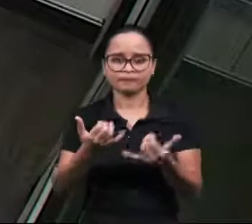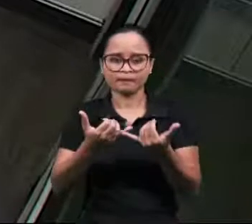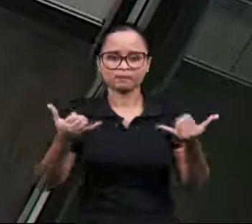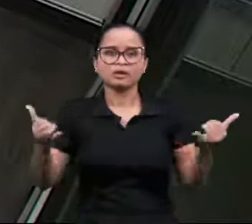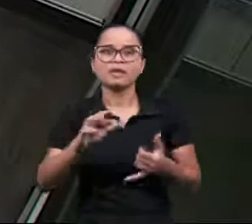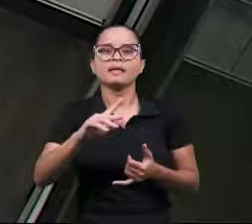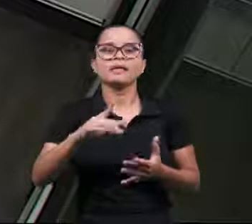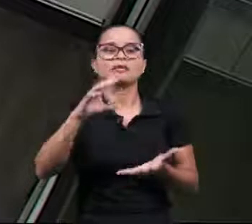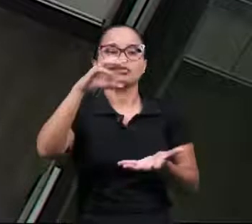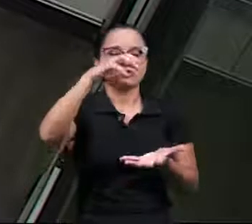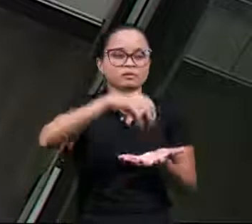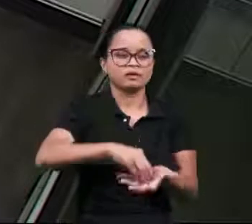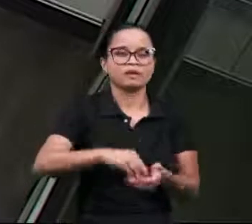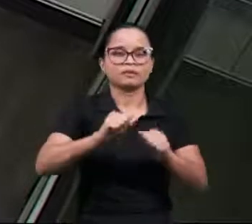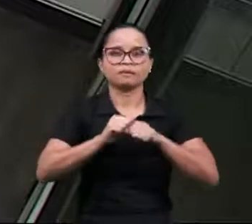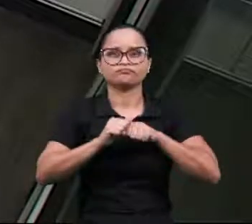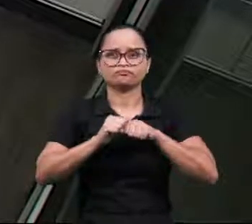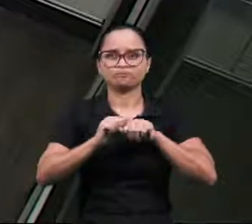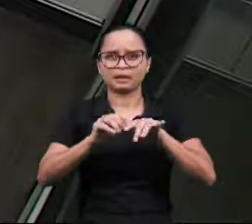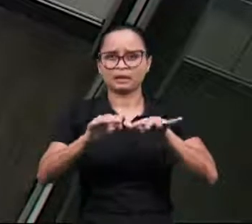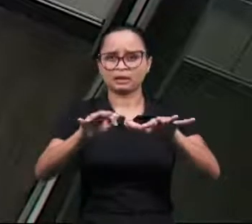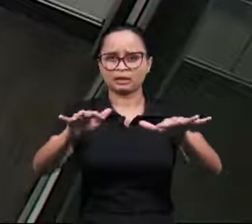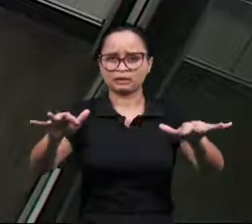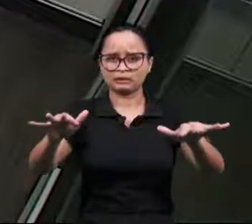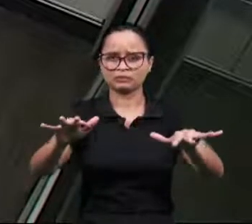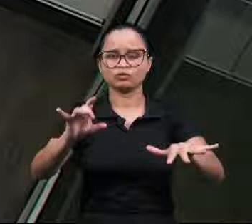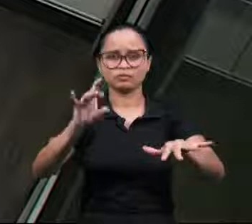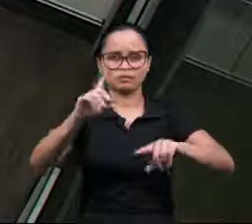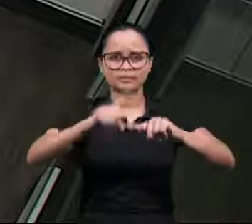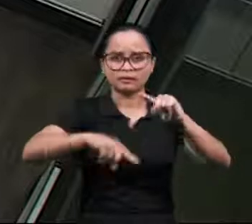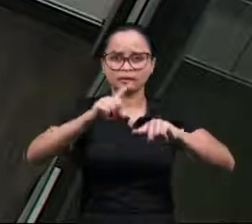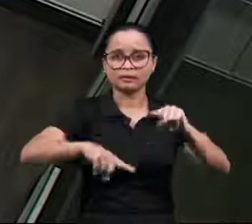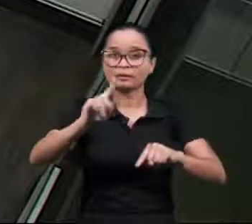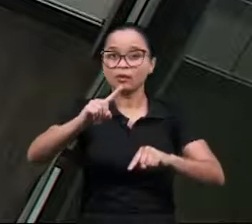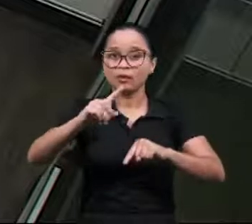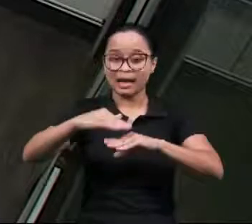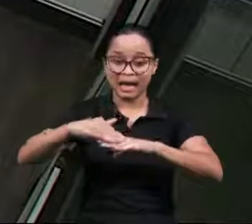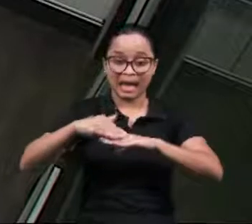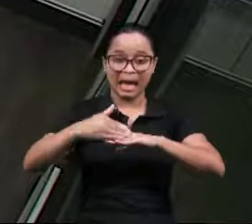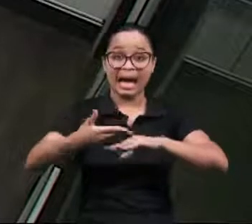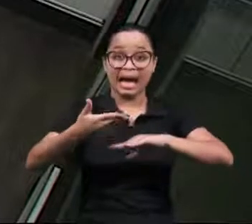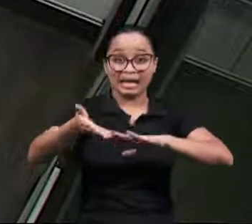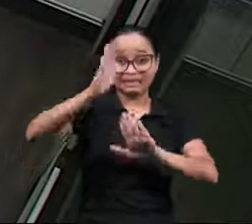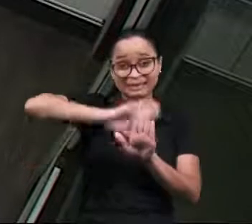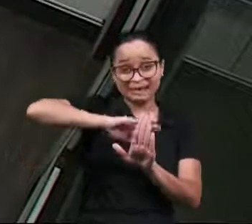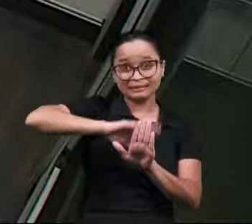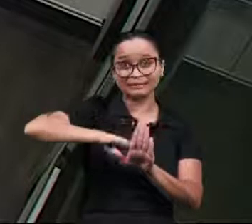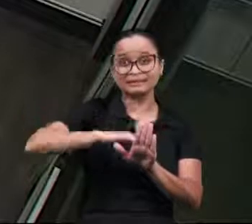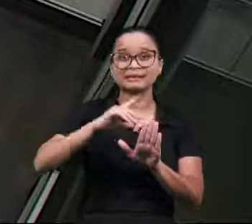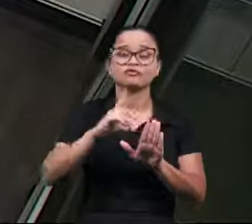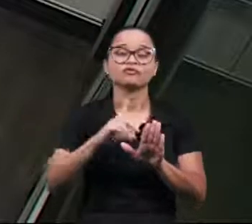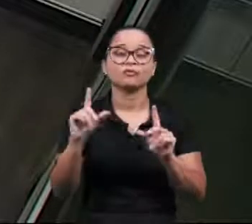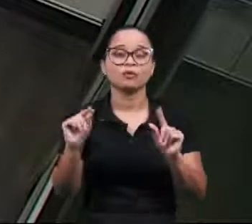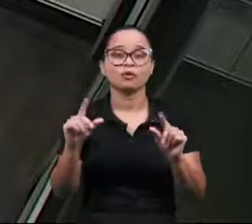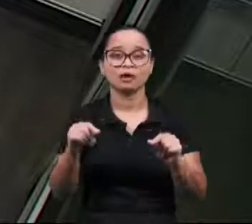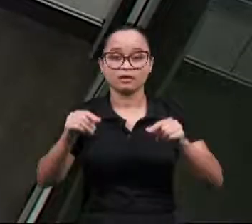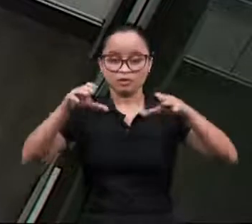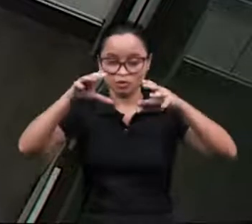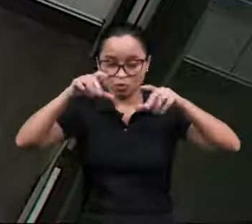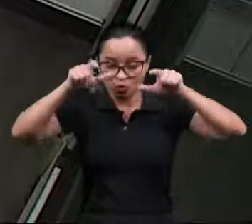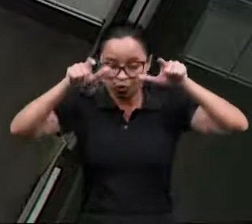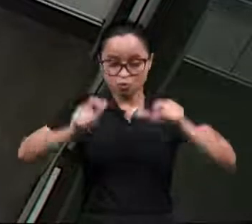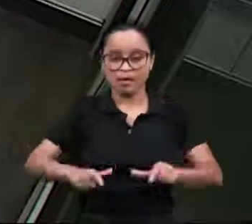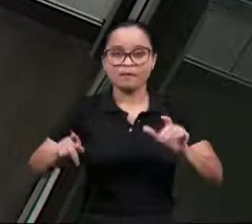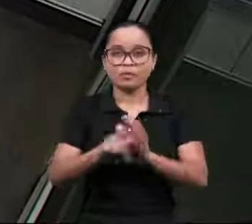distribuição, onde você armazenava o material. Atrás dele tínhamos uma central de